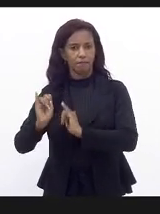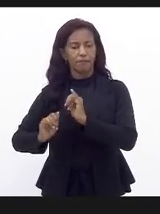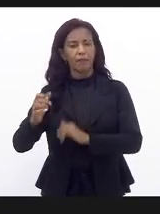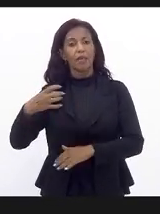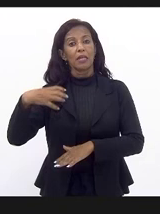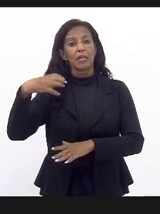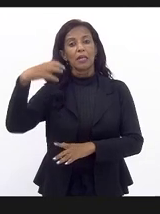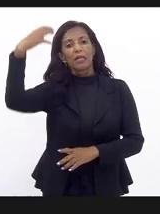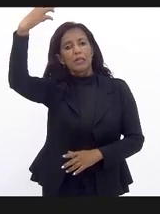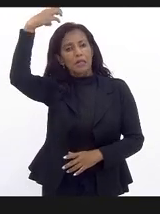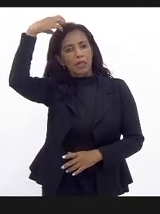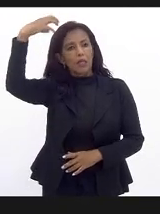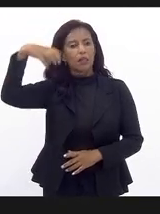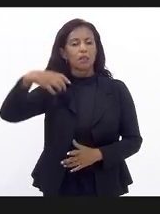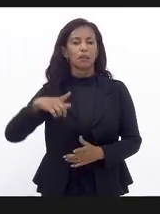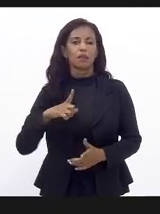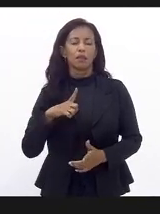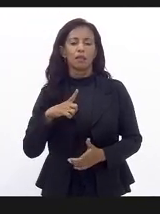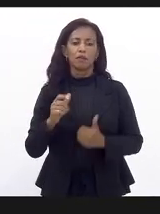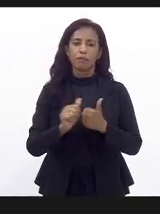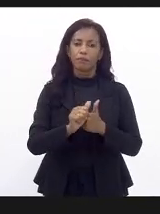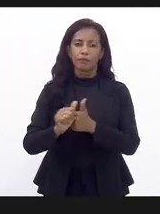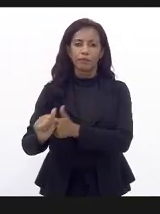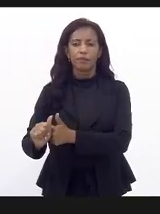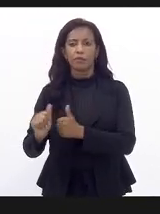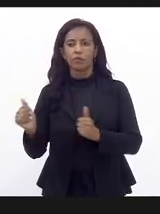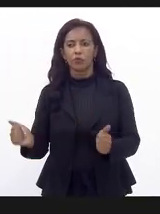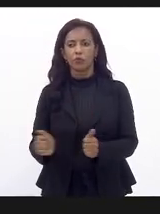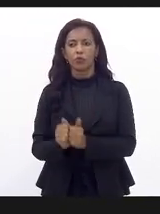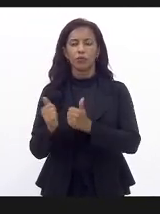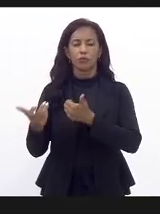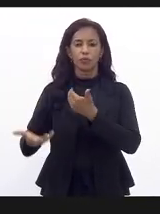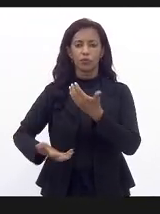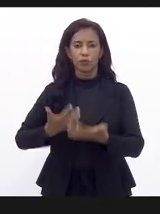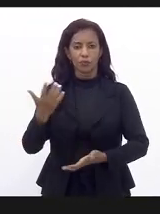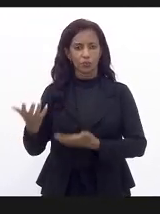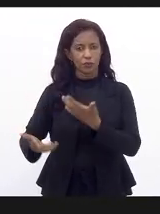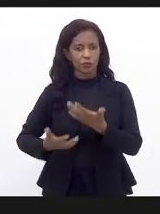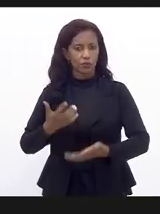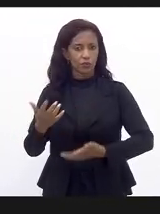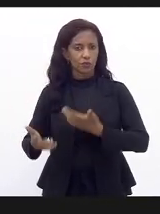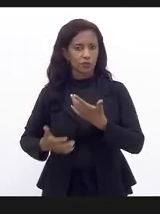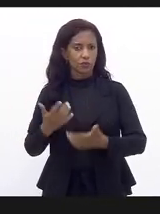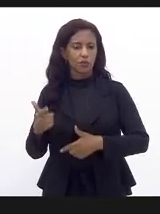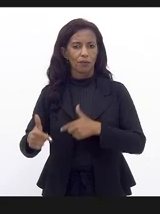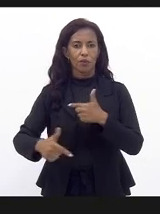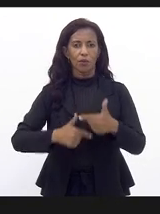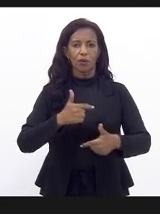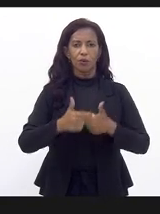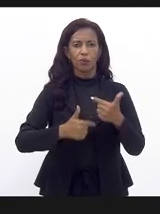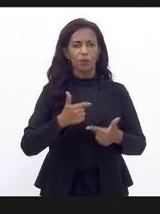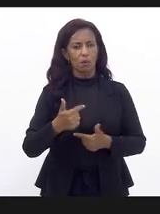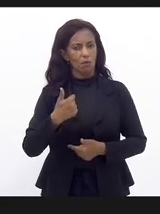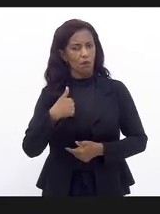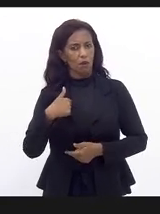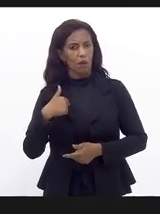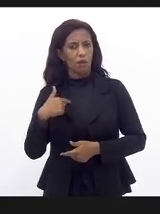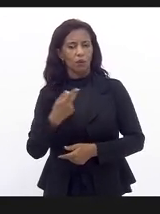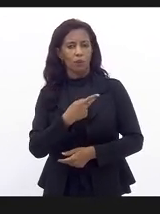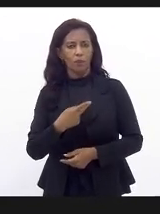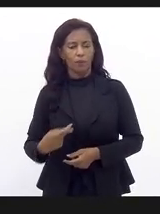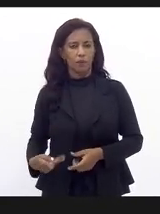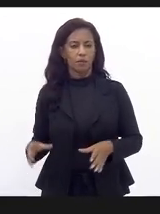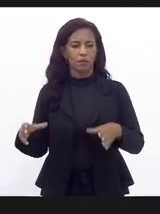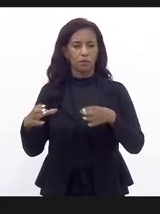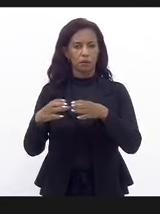dos Reis e que vem acompanhando com muito entusiasmo o trabalho que eu venho desempenhando como presidente